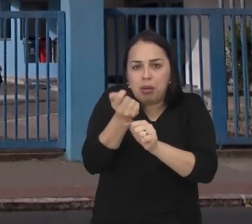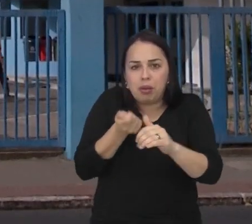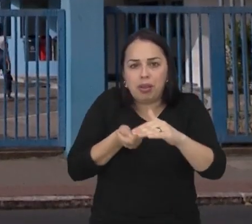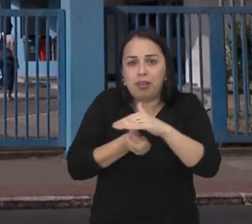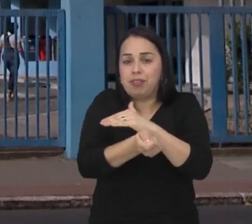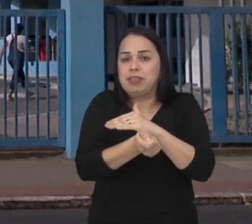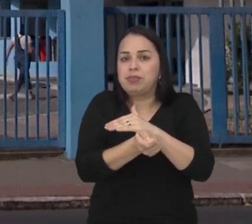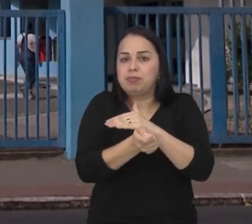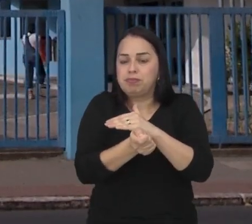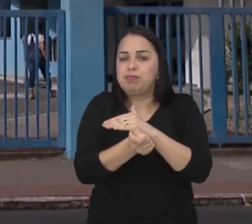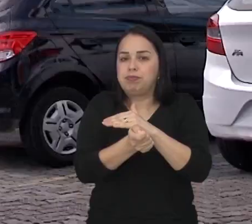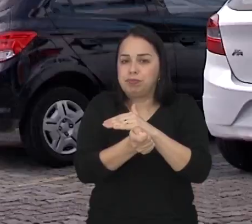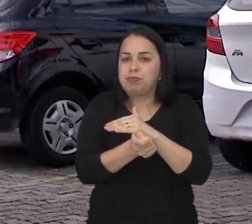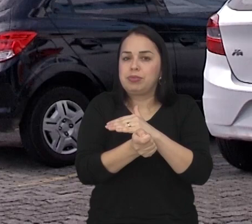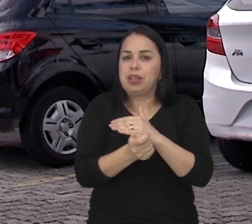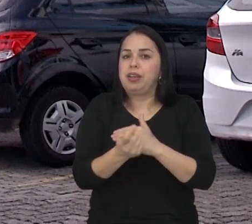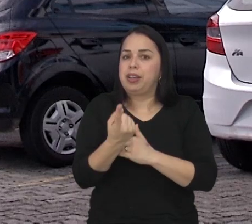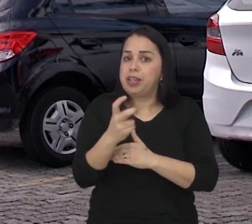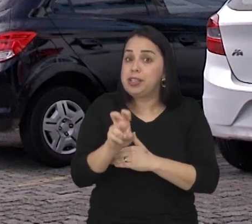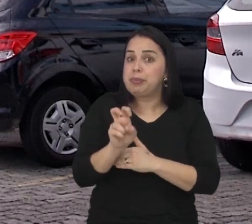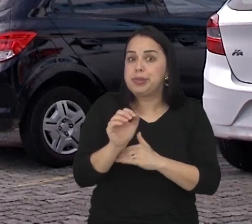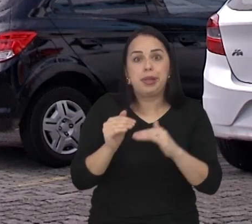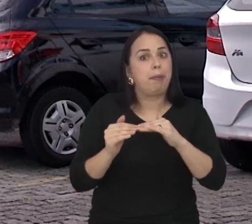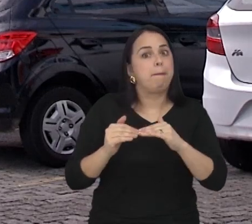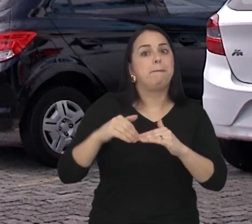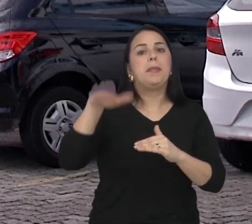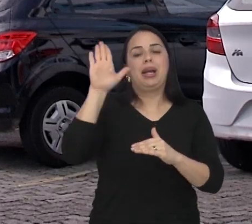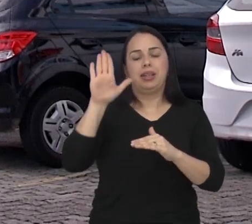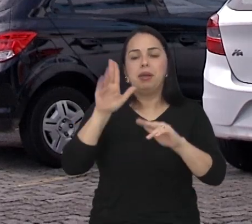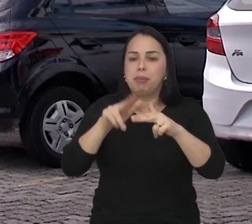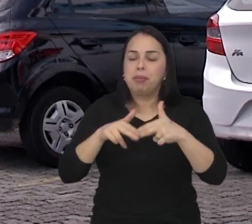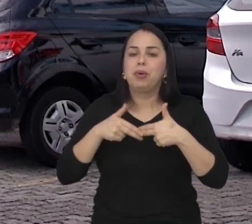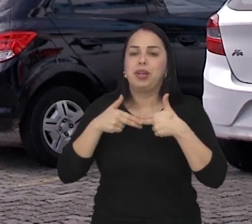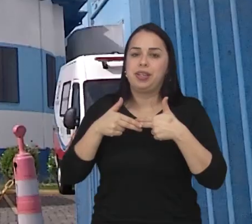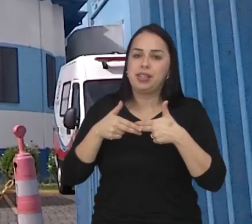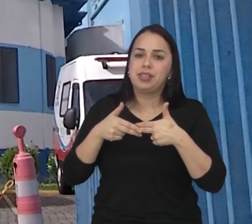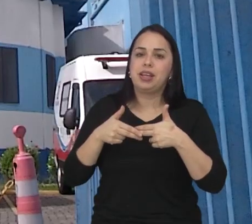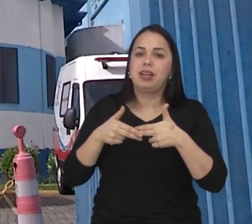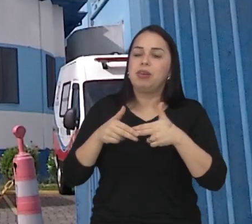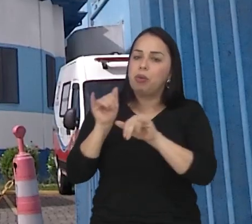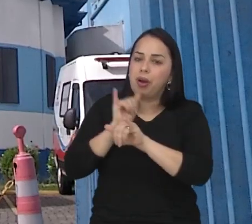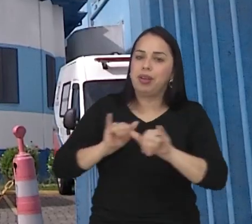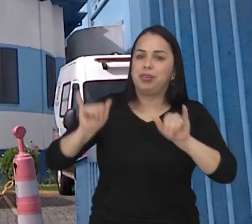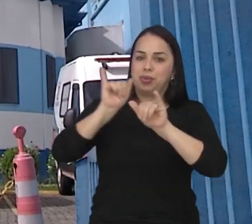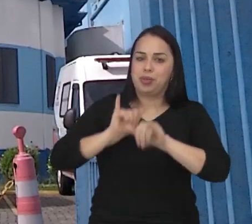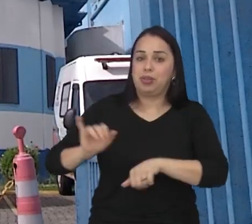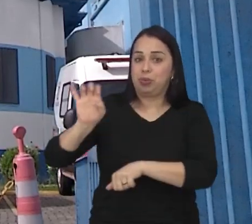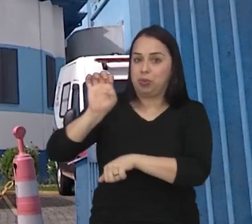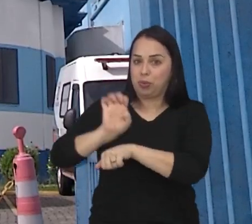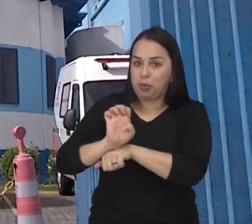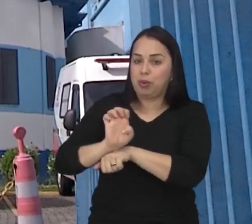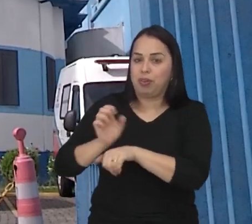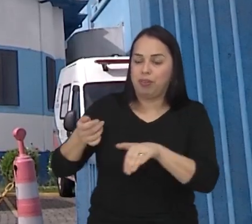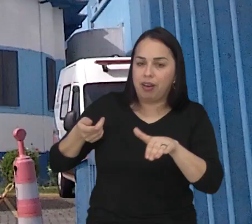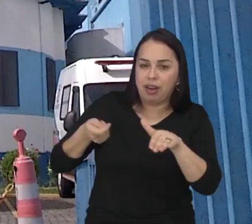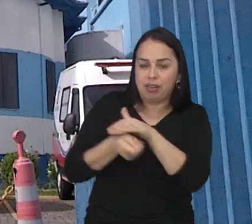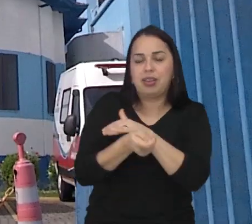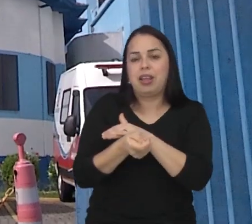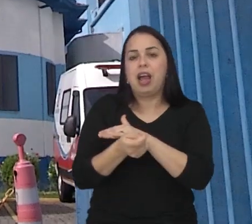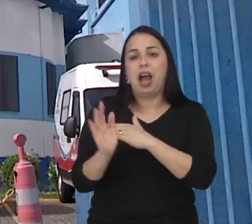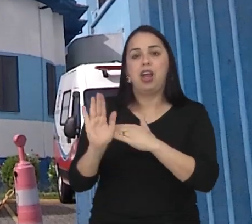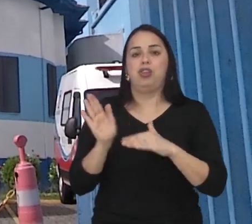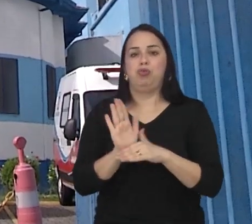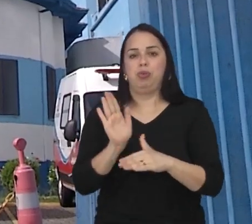percentual do orçamento investido na saúde tem superado a meta de 15% e o anúncio da verba para o SUS Paulista